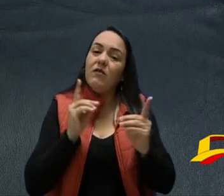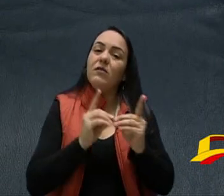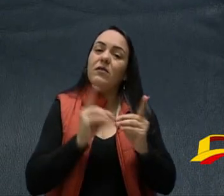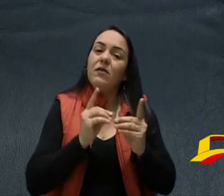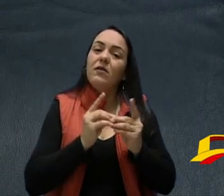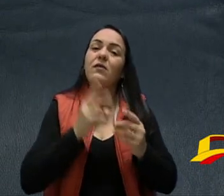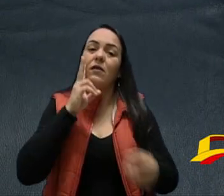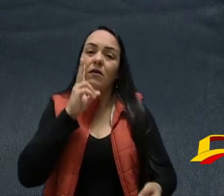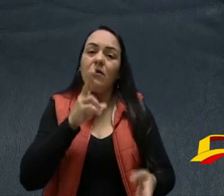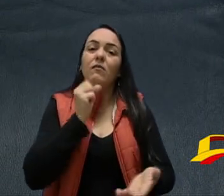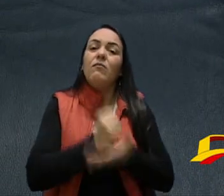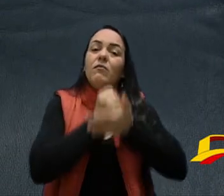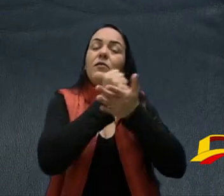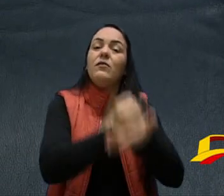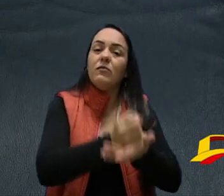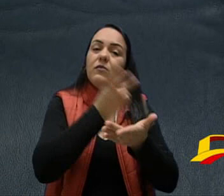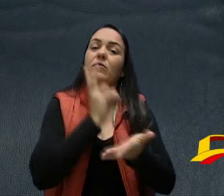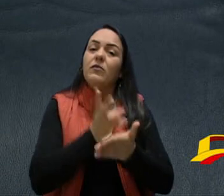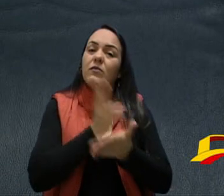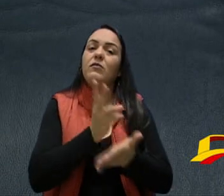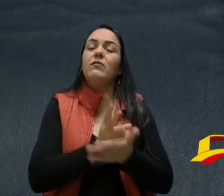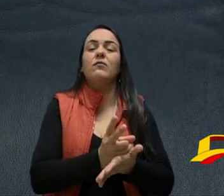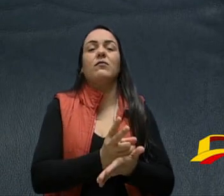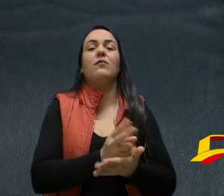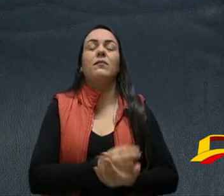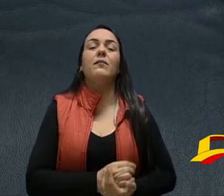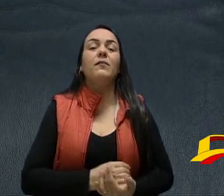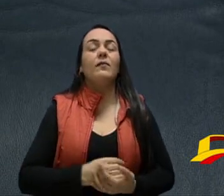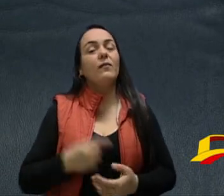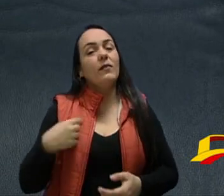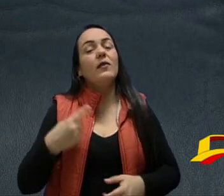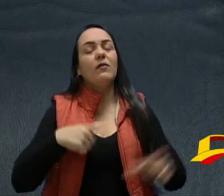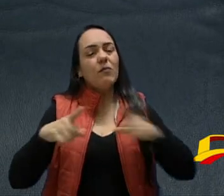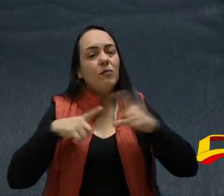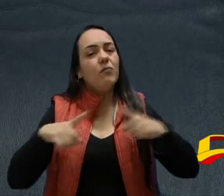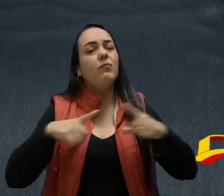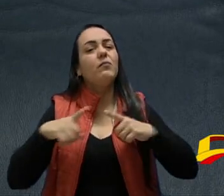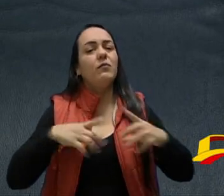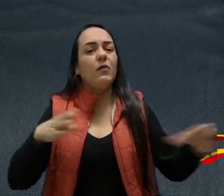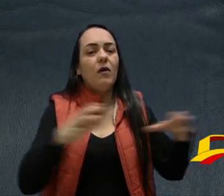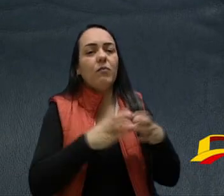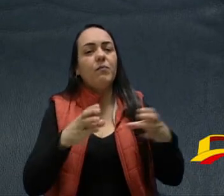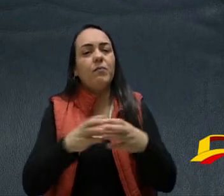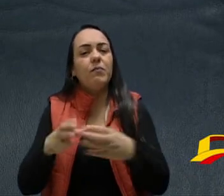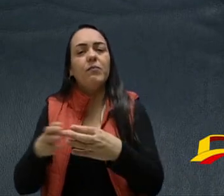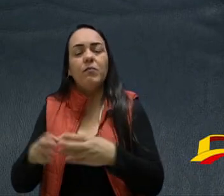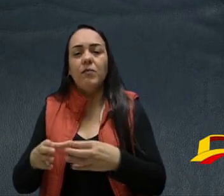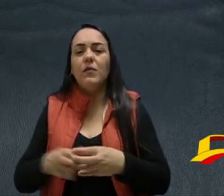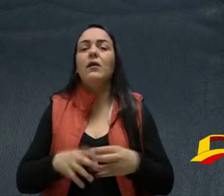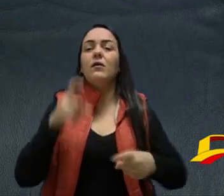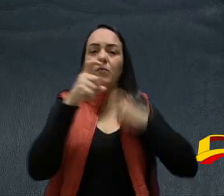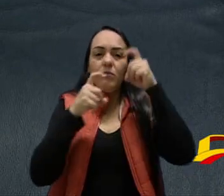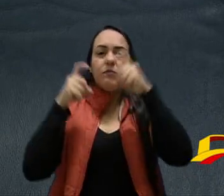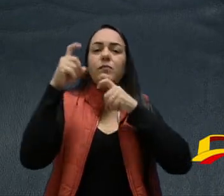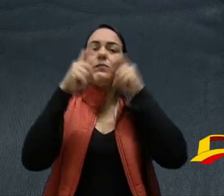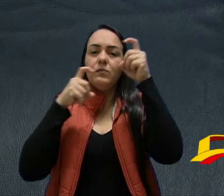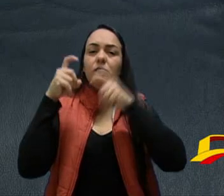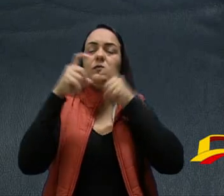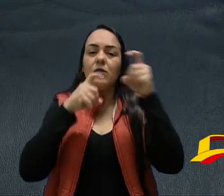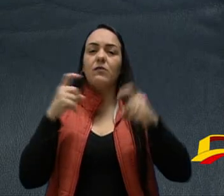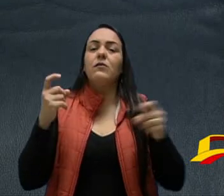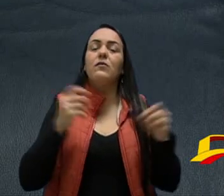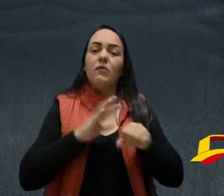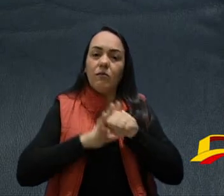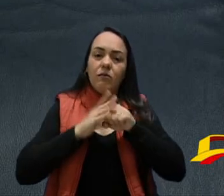acompanhado a semana cê absorção dessas demandas têm sido feitas né então a gente tem trabalhado com as equipes houve sim uma preocupação geral